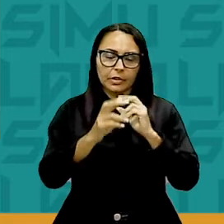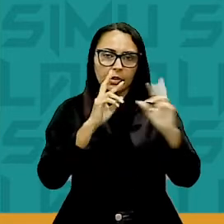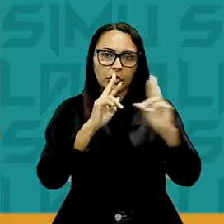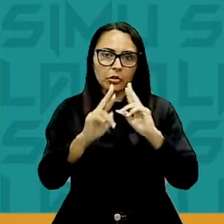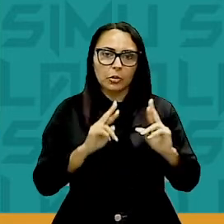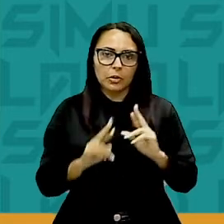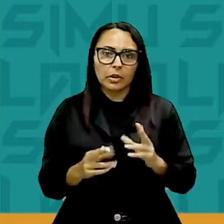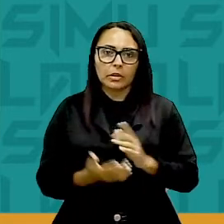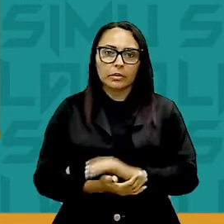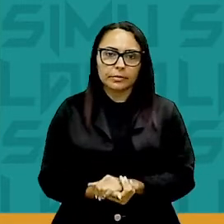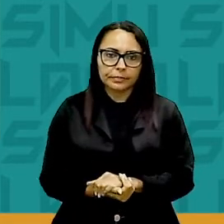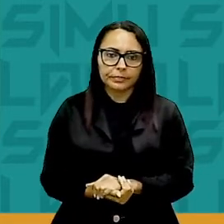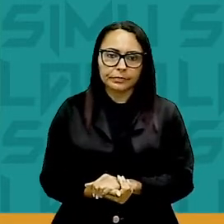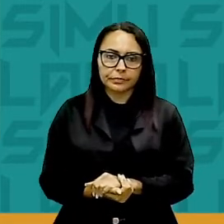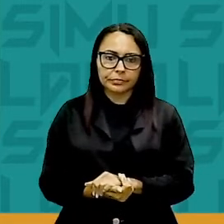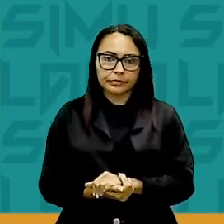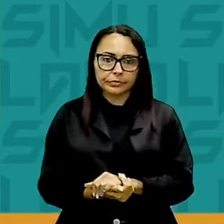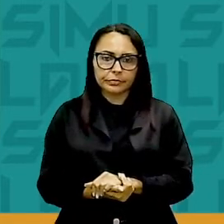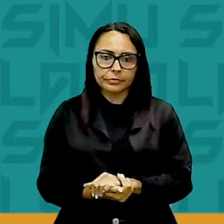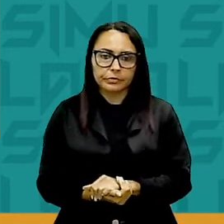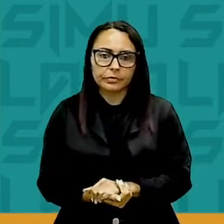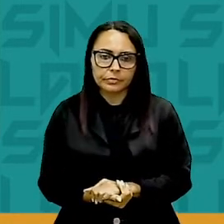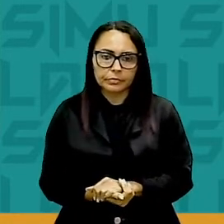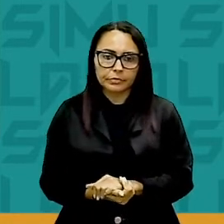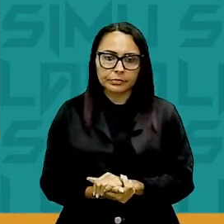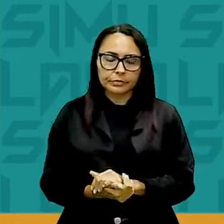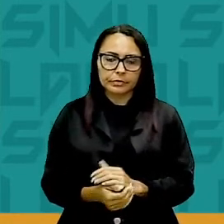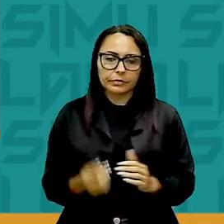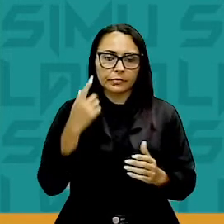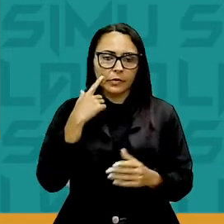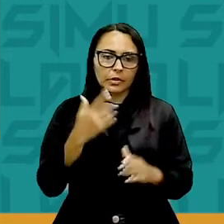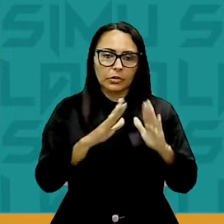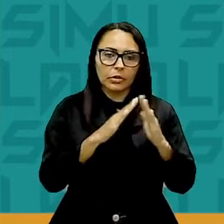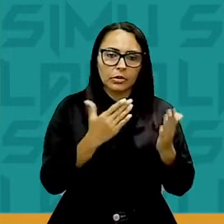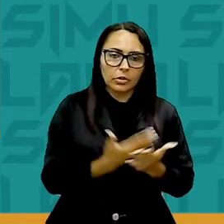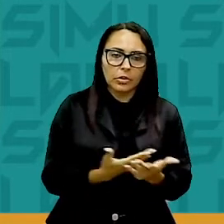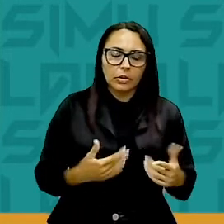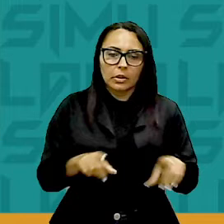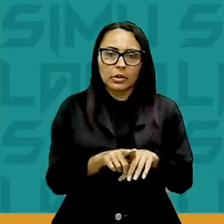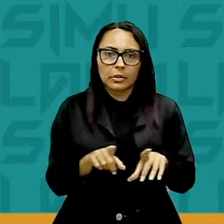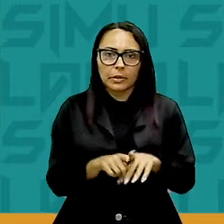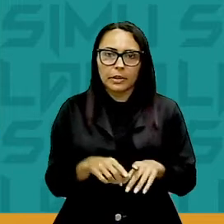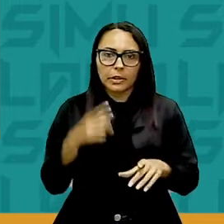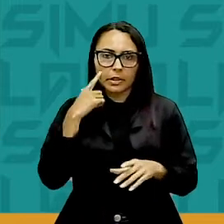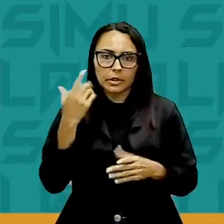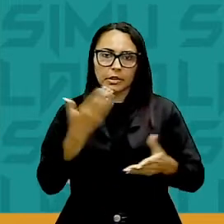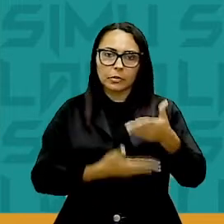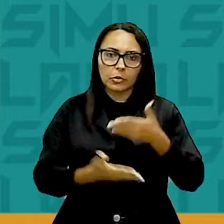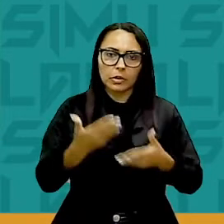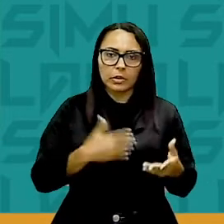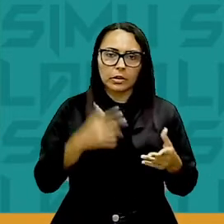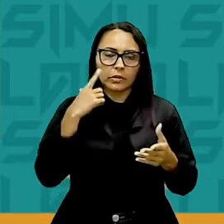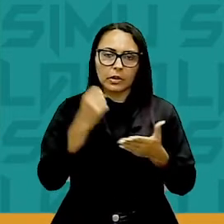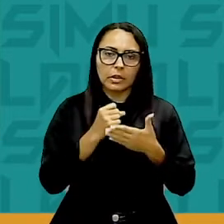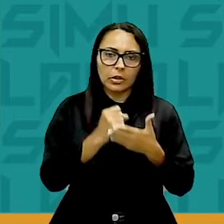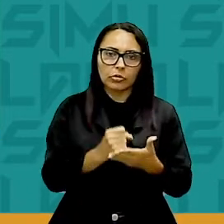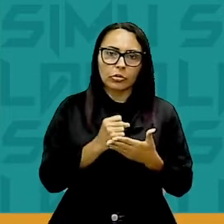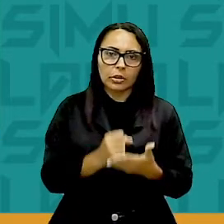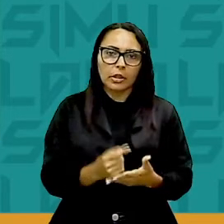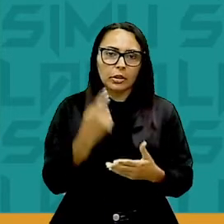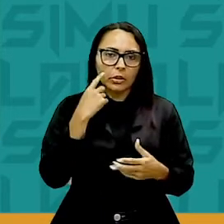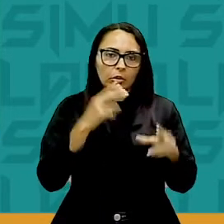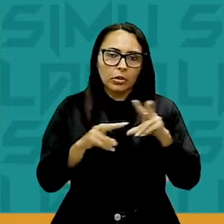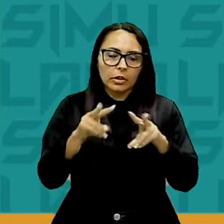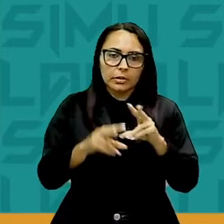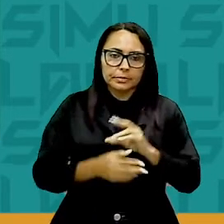suas avaliações, tá bom? As suas avaliações tanto da sua escola, externas e aí esse simulado que vai lhe ajudar ali nesse olhar para o